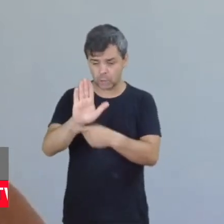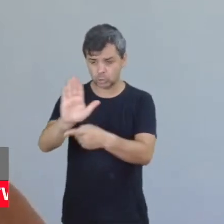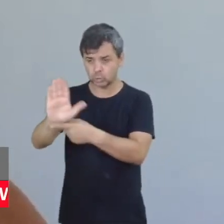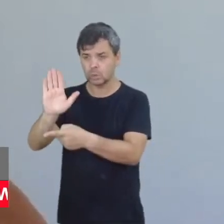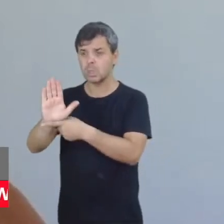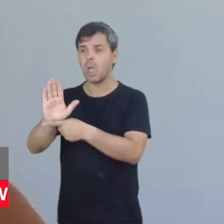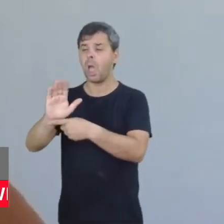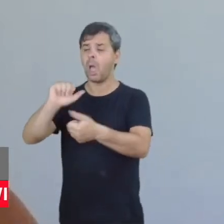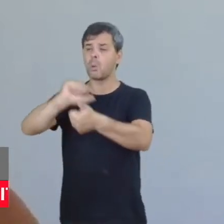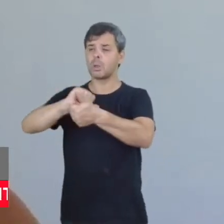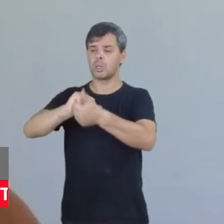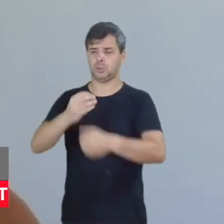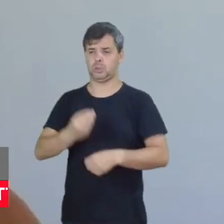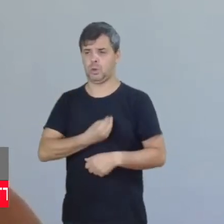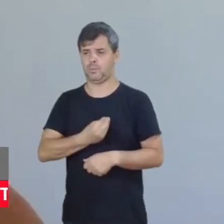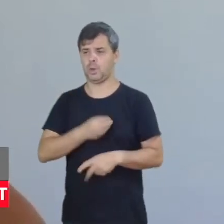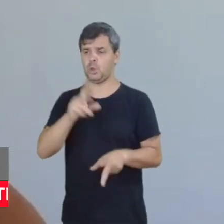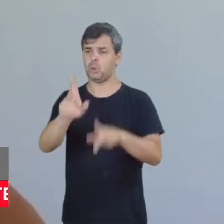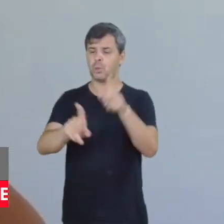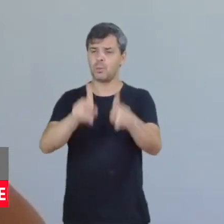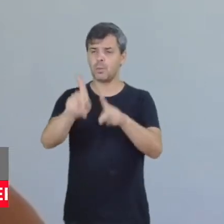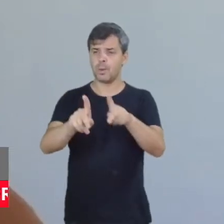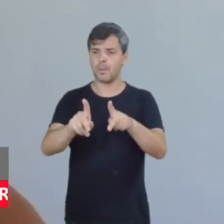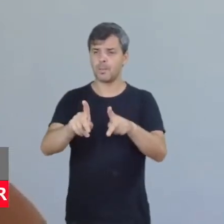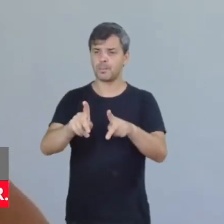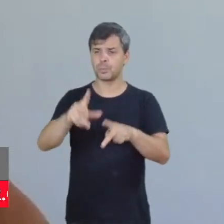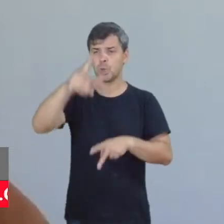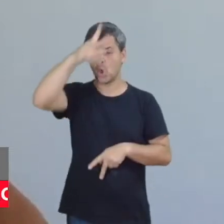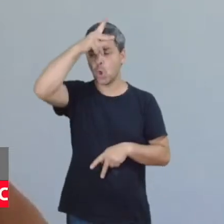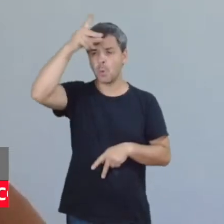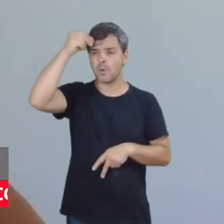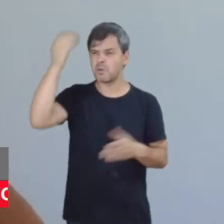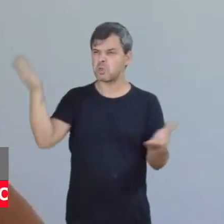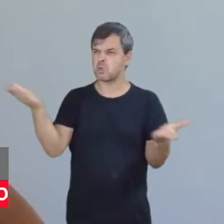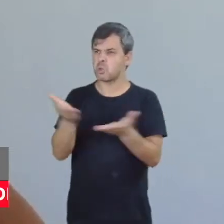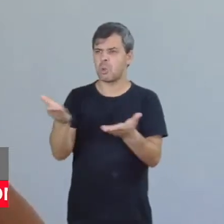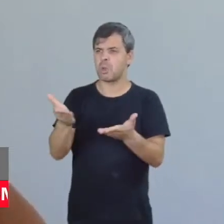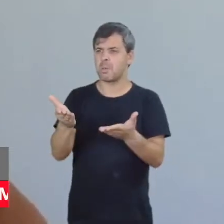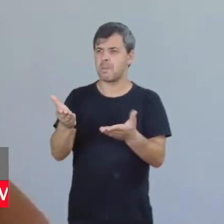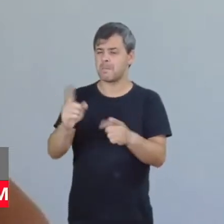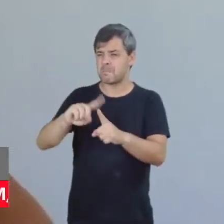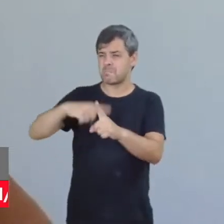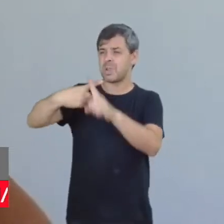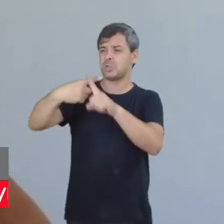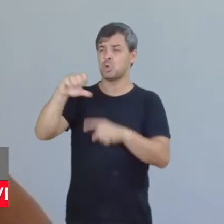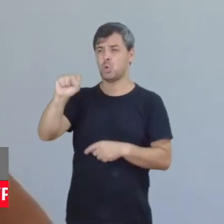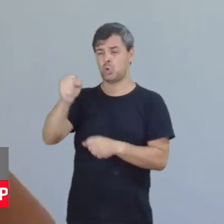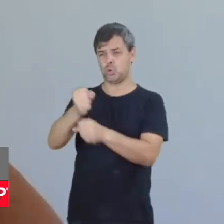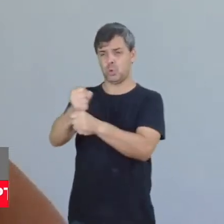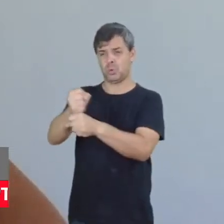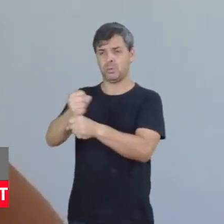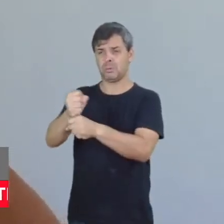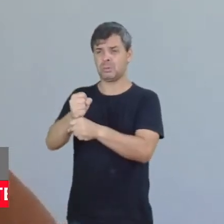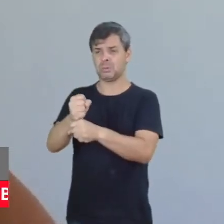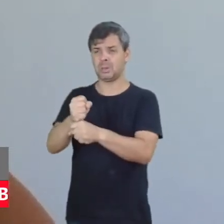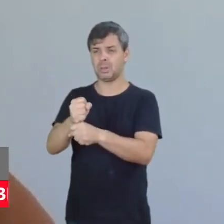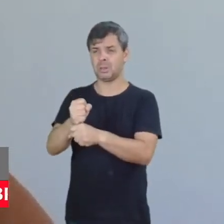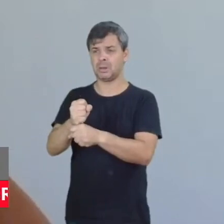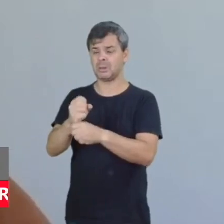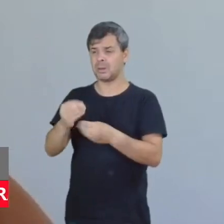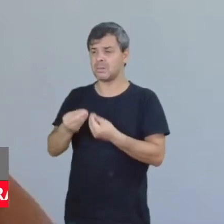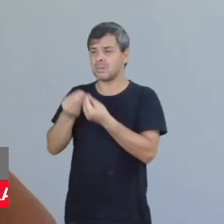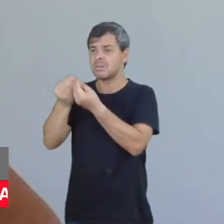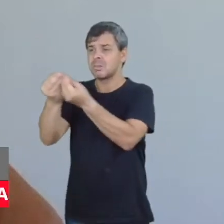melhoria da qualidade de vida do nosso povo. O prefeito atual está há mais de 8 anos, está há 8 anos, sem entregar